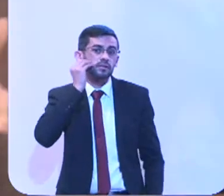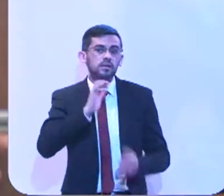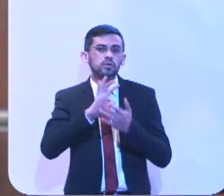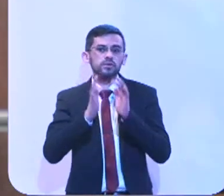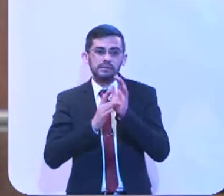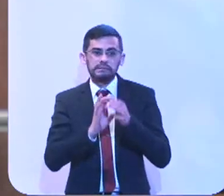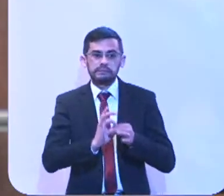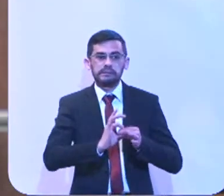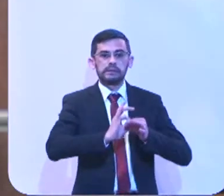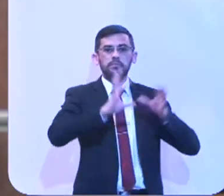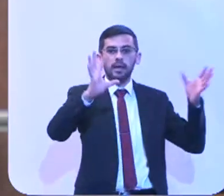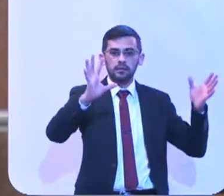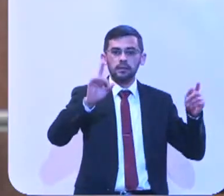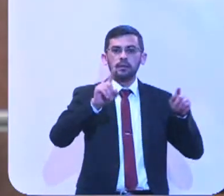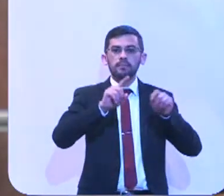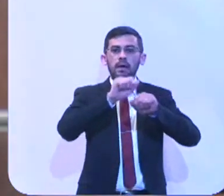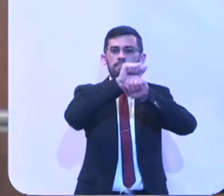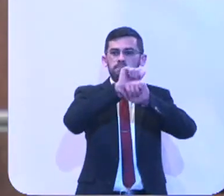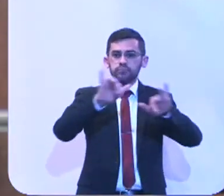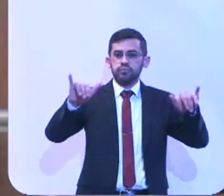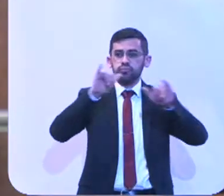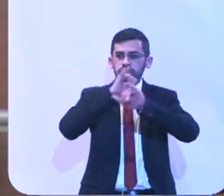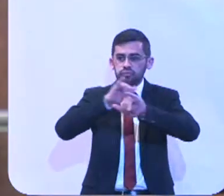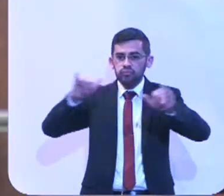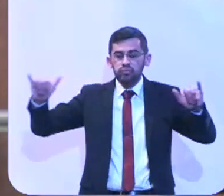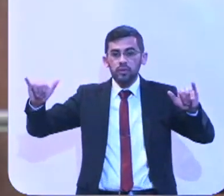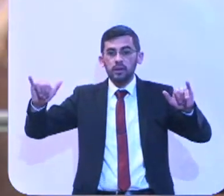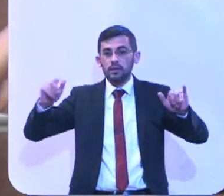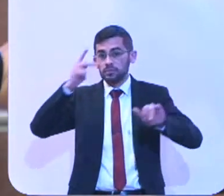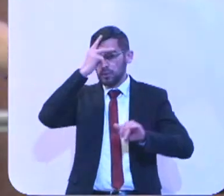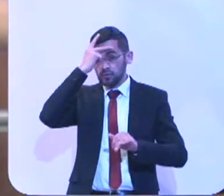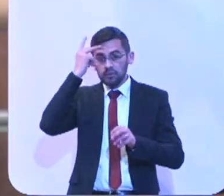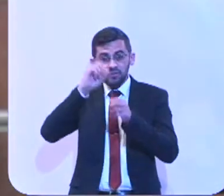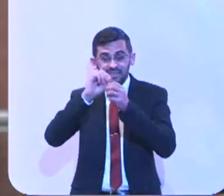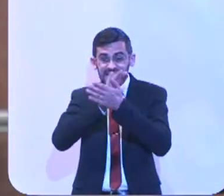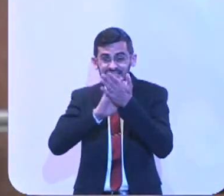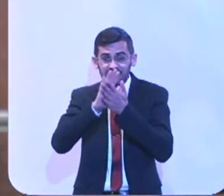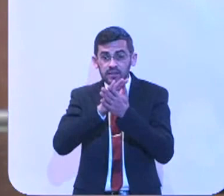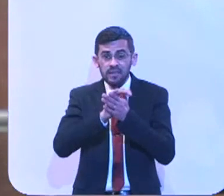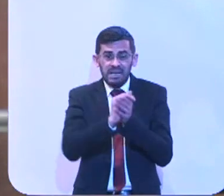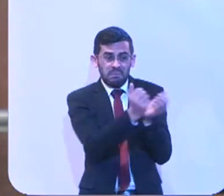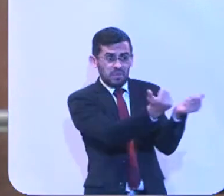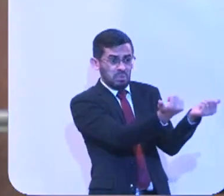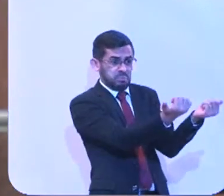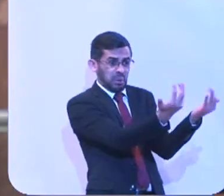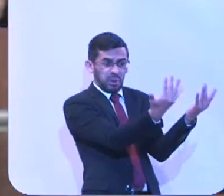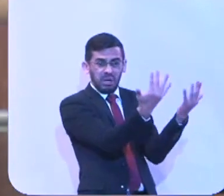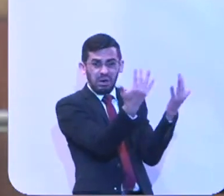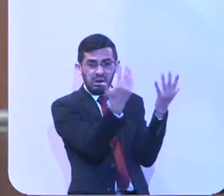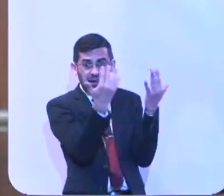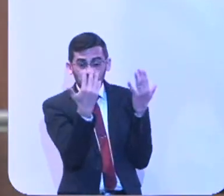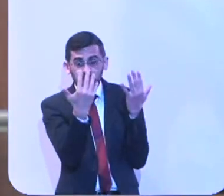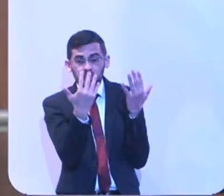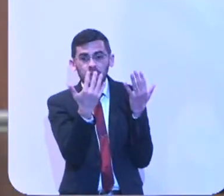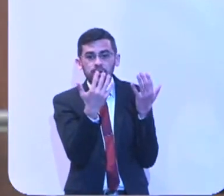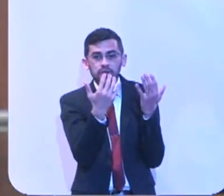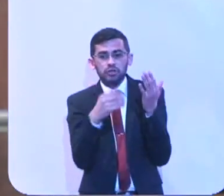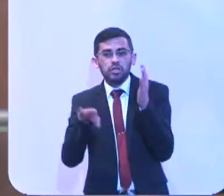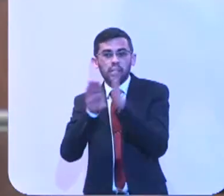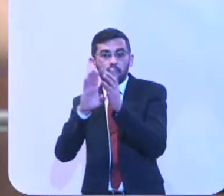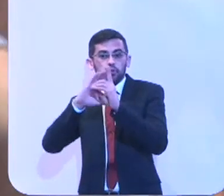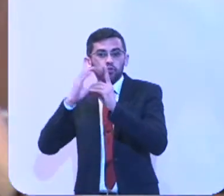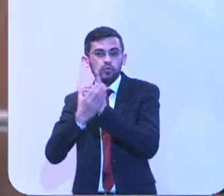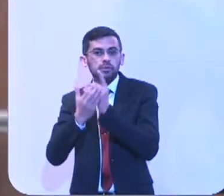e é liberta. A notícia se espalha, sem ninguém fazer nada, as multidões começam a chegar todos os dias para os cultos. E